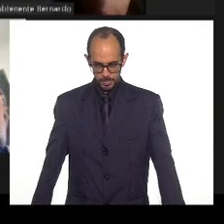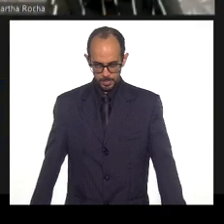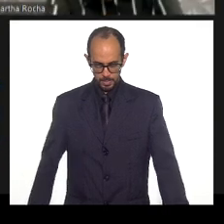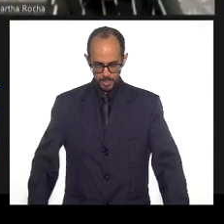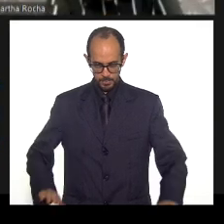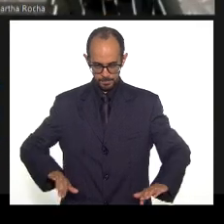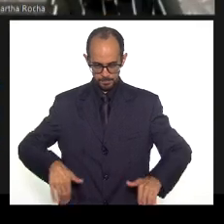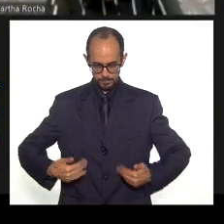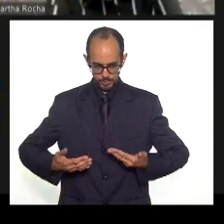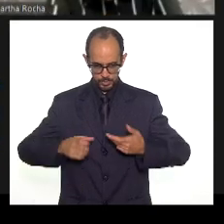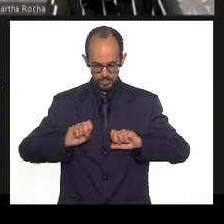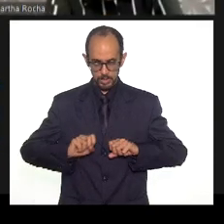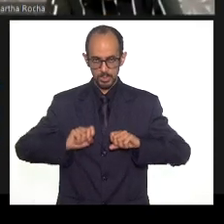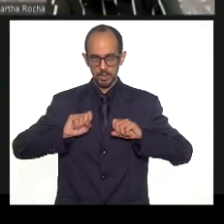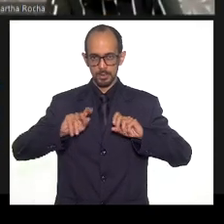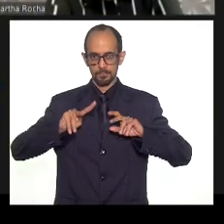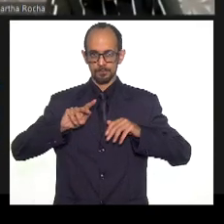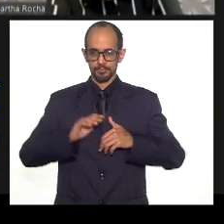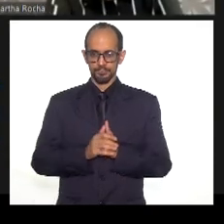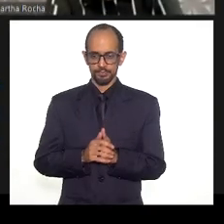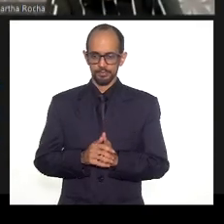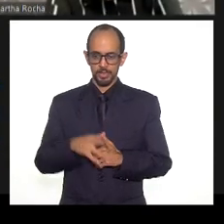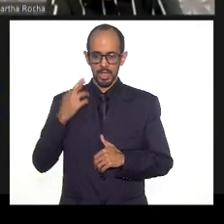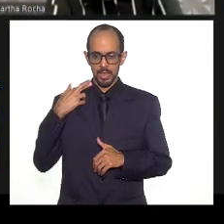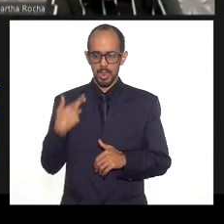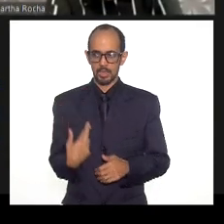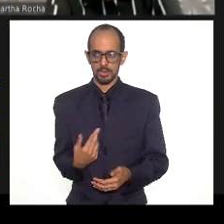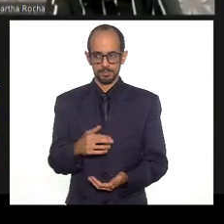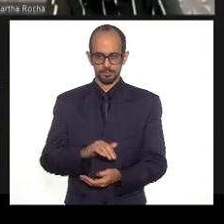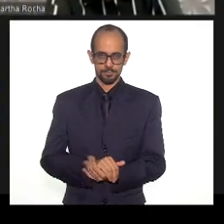Ok. Com a palavra, a deputada Renata Souza.